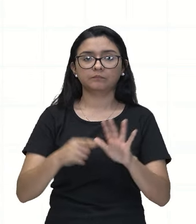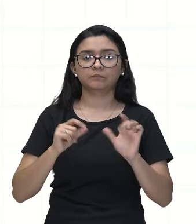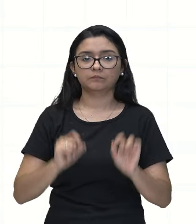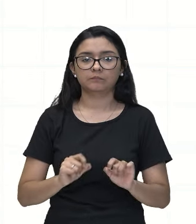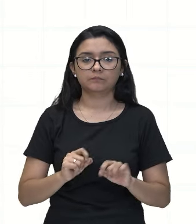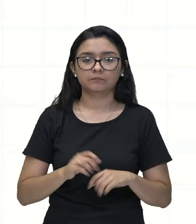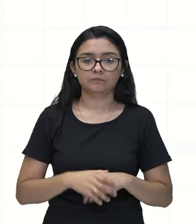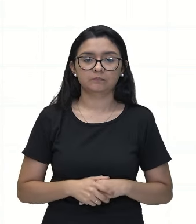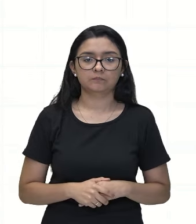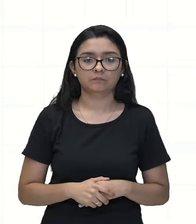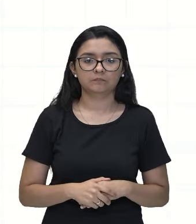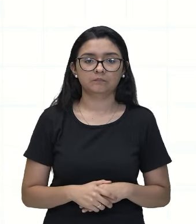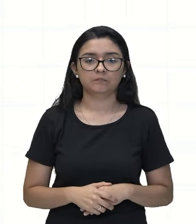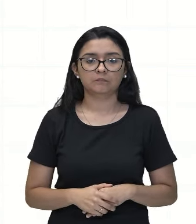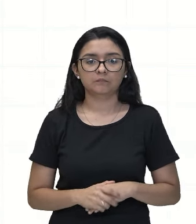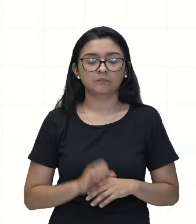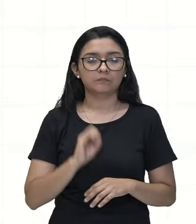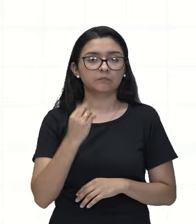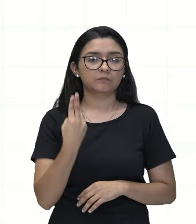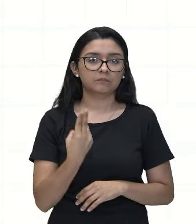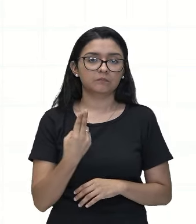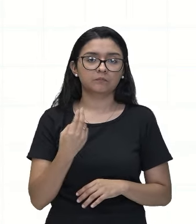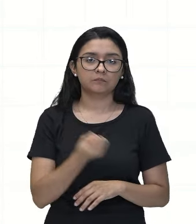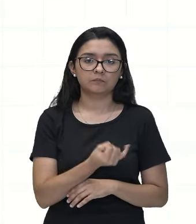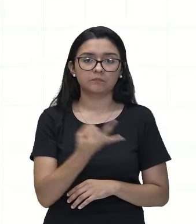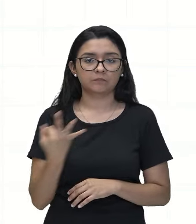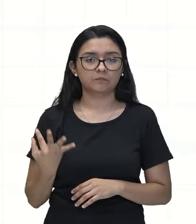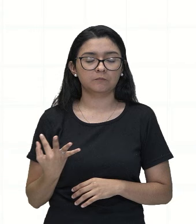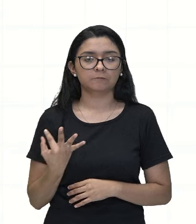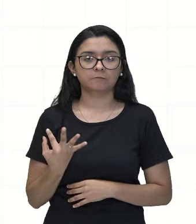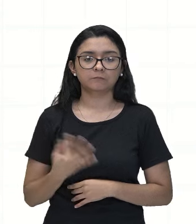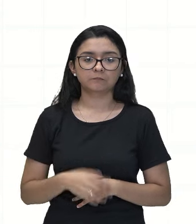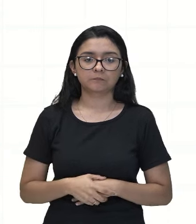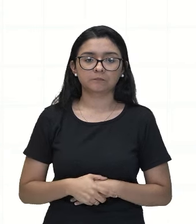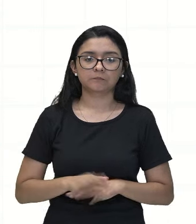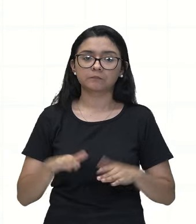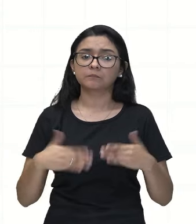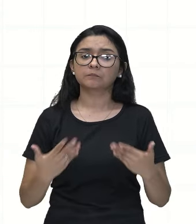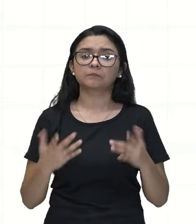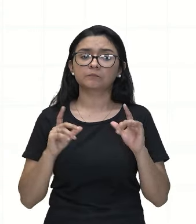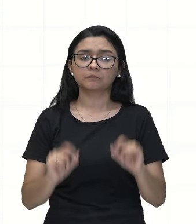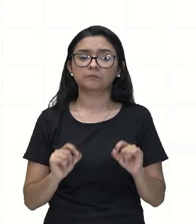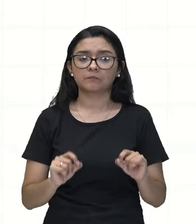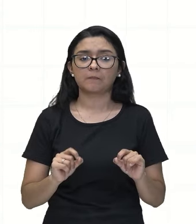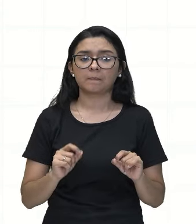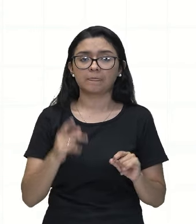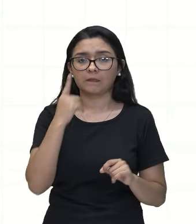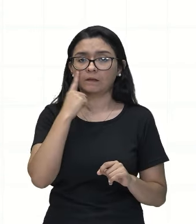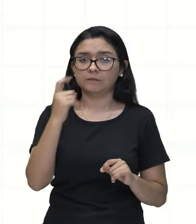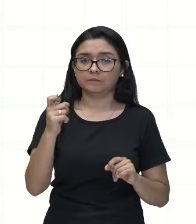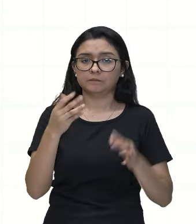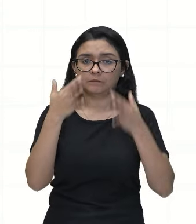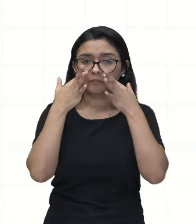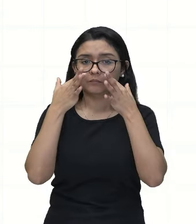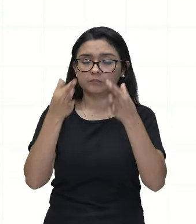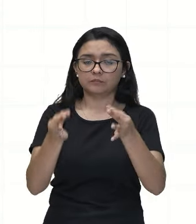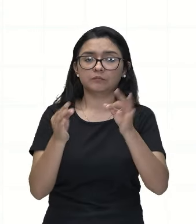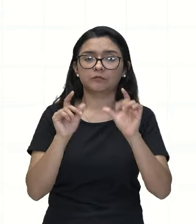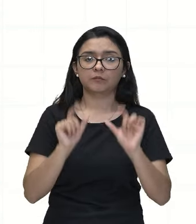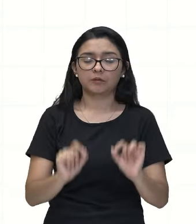todo ou no plural destacando a ação dos indivíduos então aqui é é interessante a gente prestar bastante